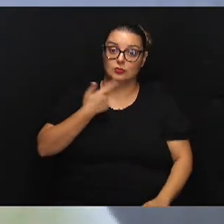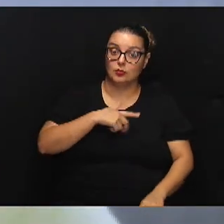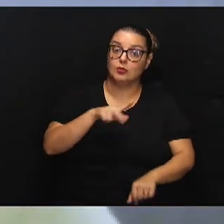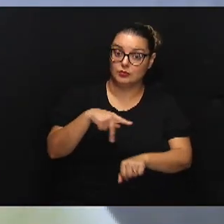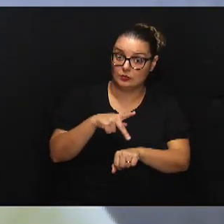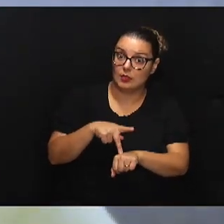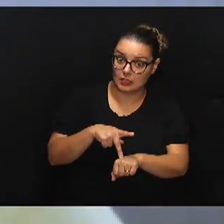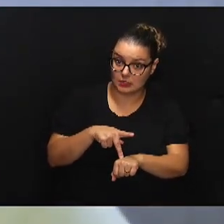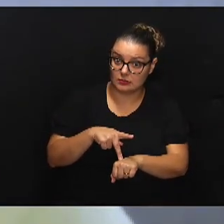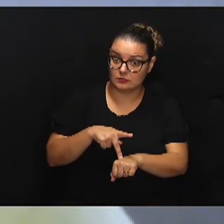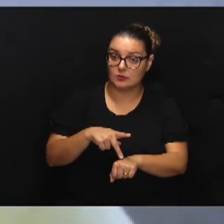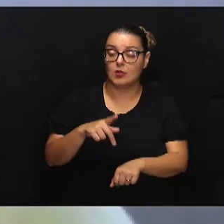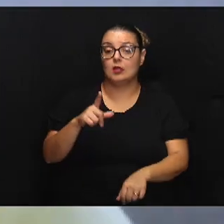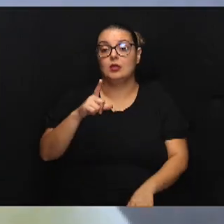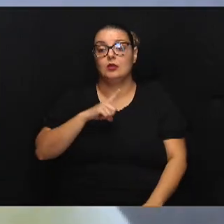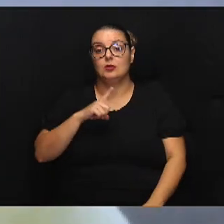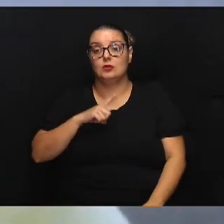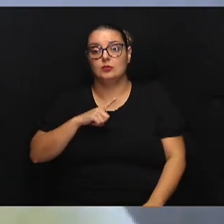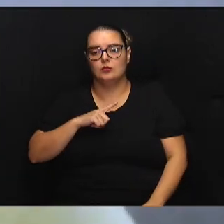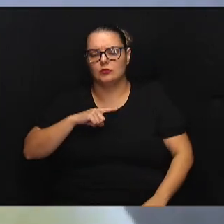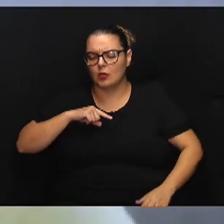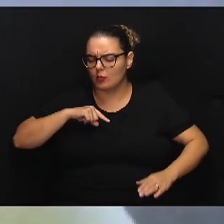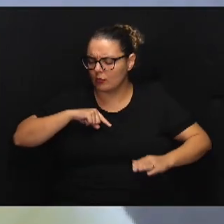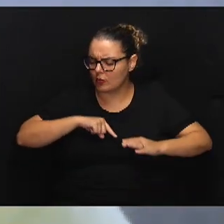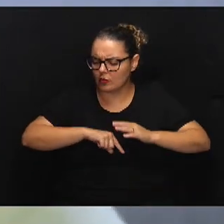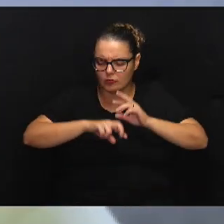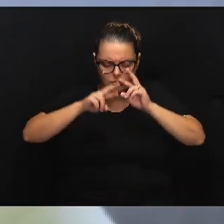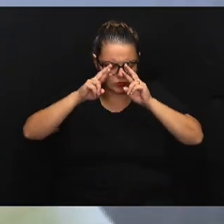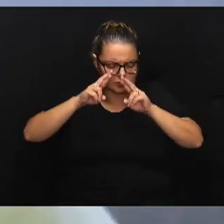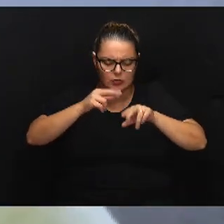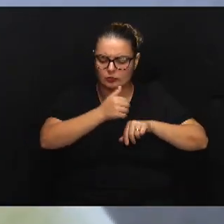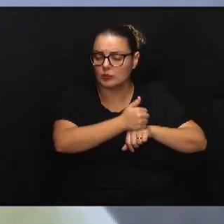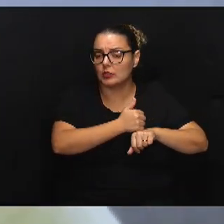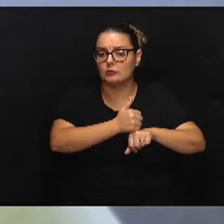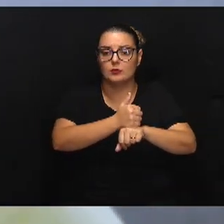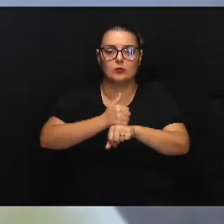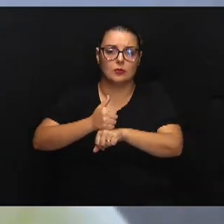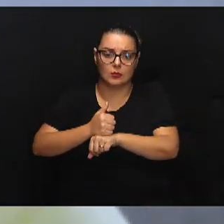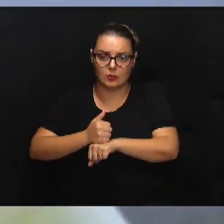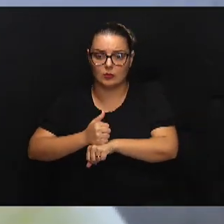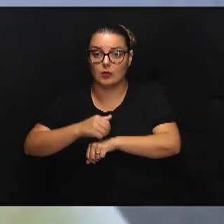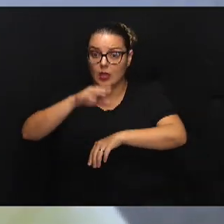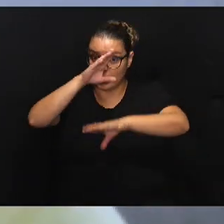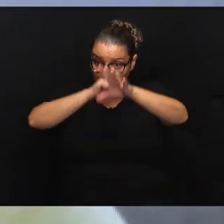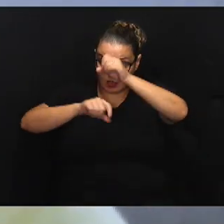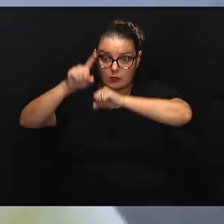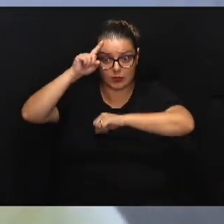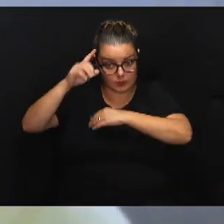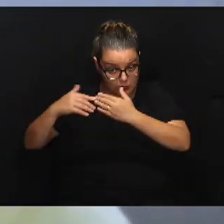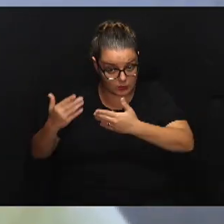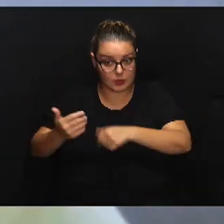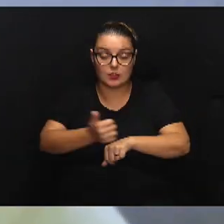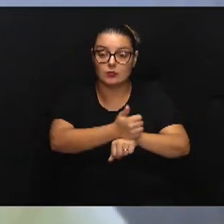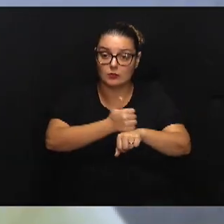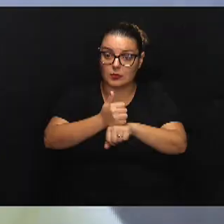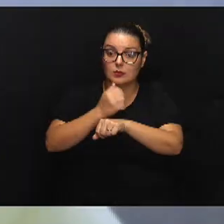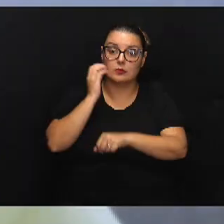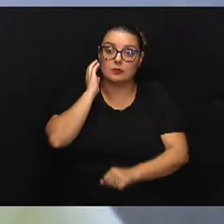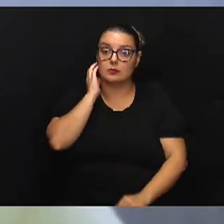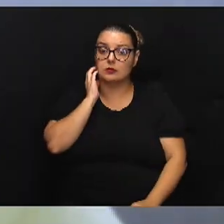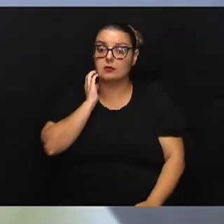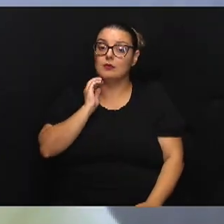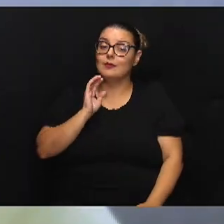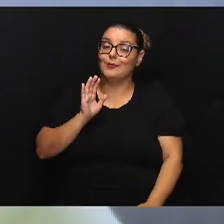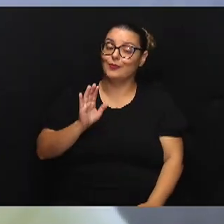país. Eu tenho um profundo respeito por profissionais, aprendo todos os dias com esses profissionais, mas